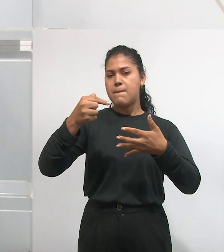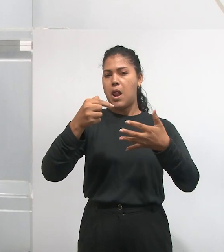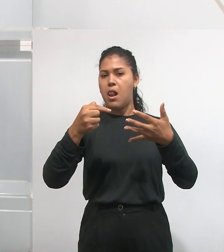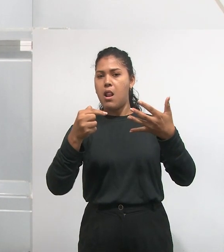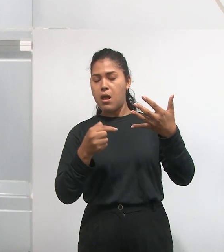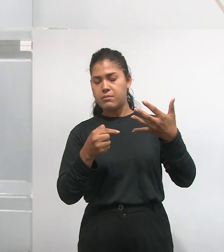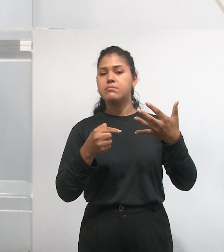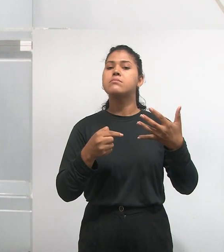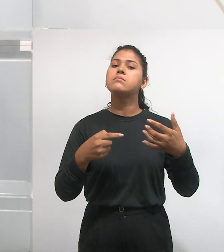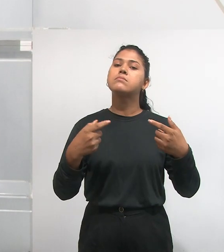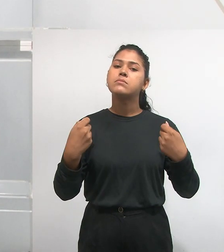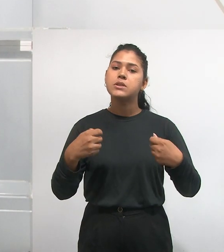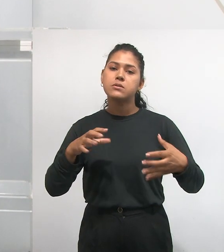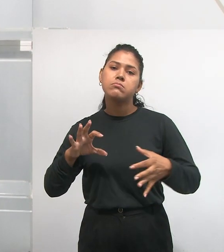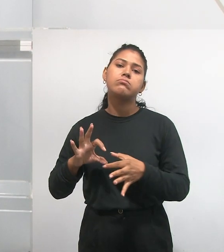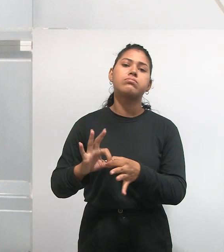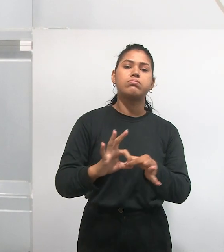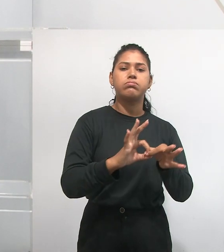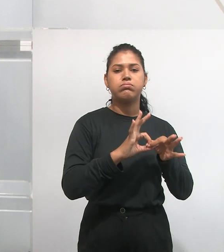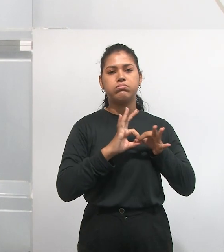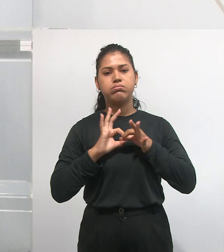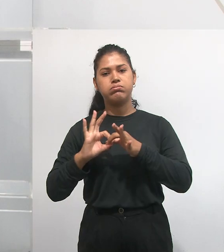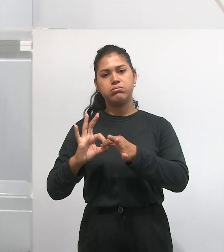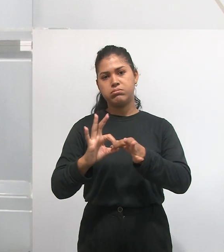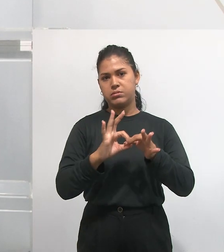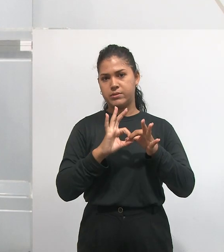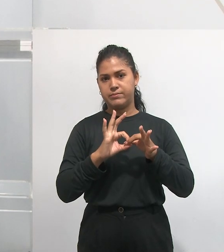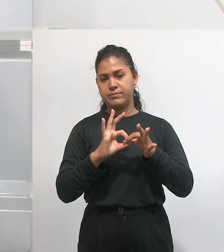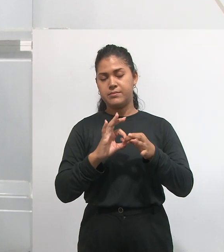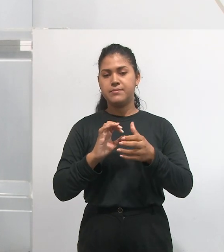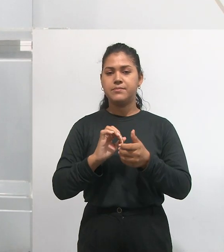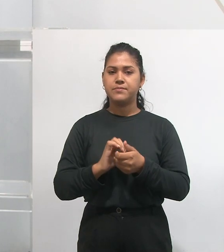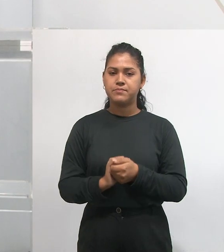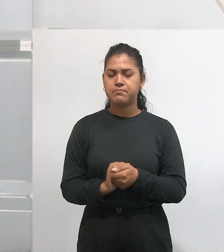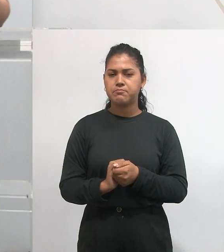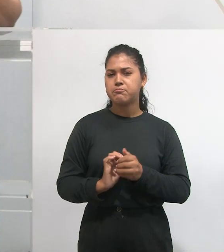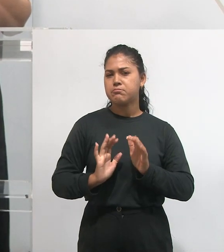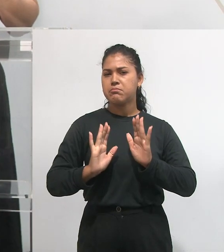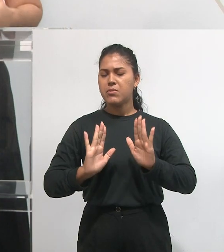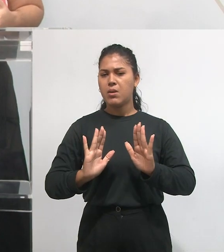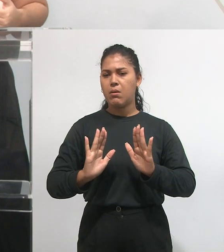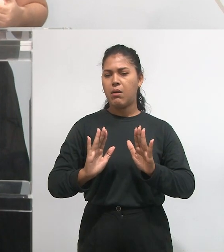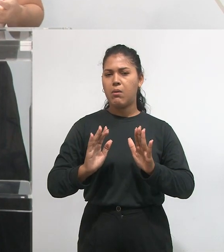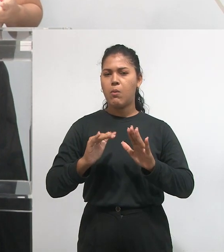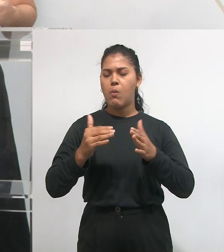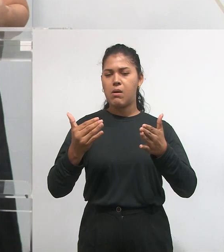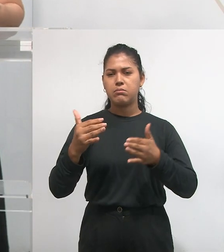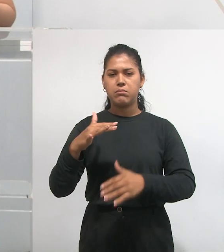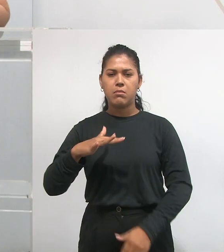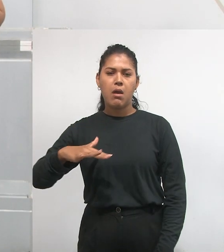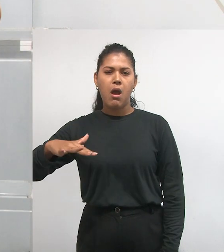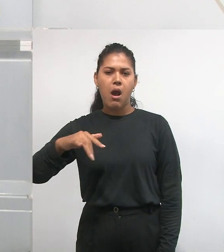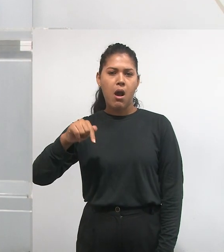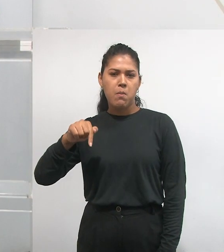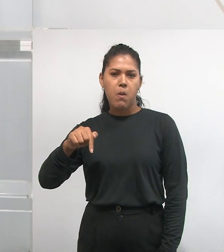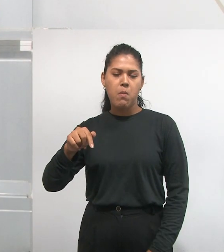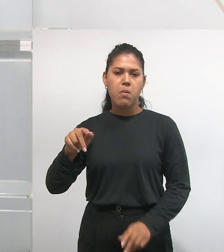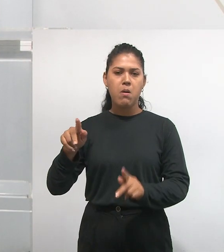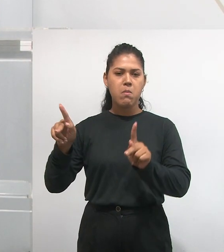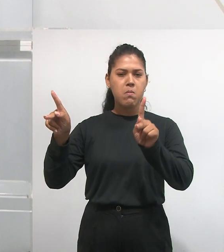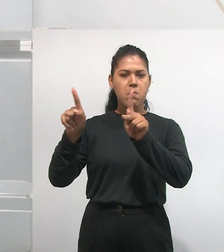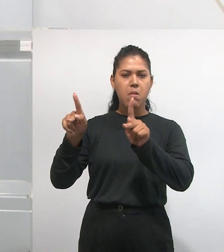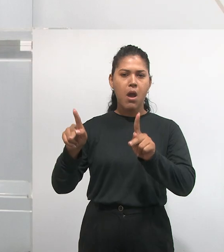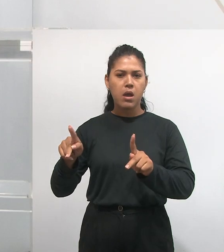Fazer com que esses aspectos estejam todos em equilíbrio. Mas quando nós falamos, por exemplo, da